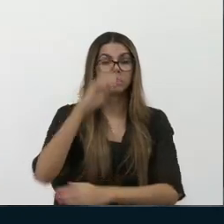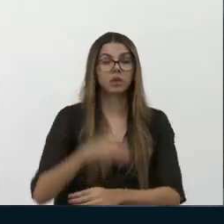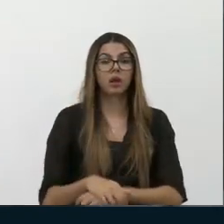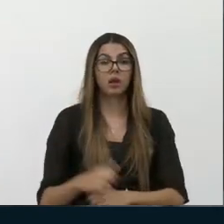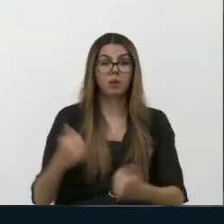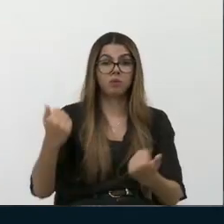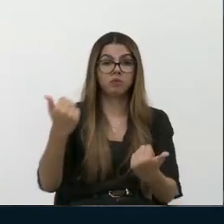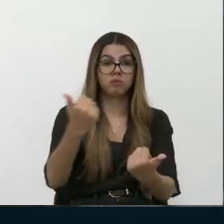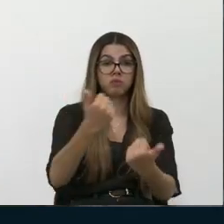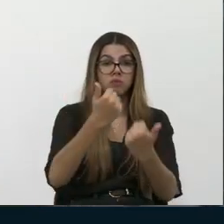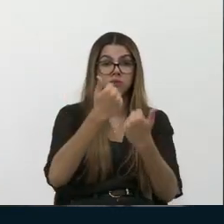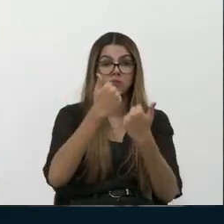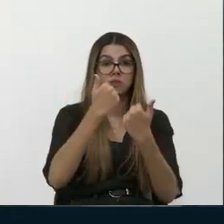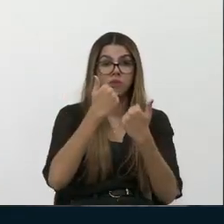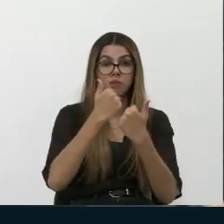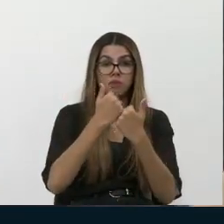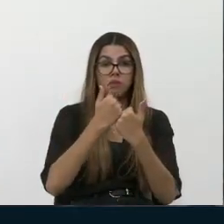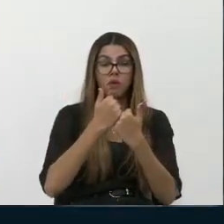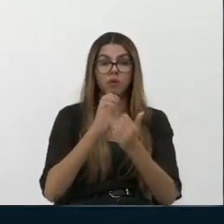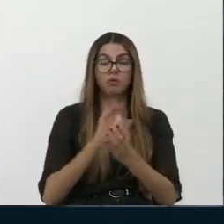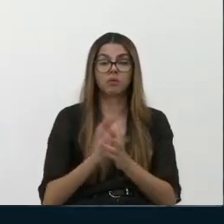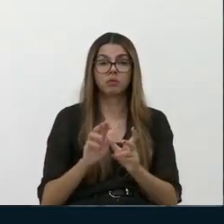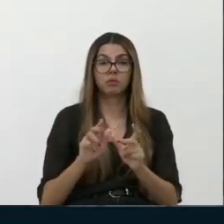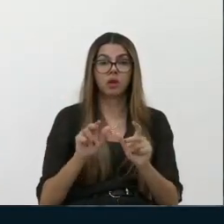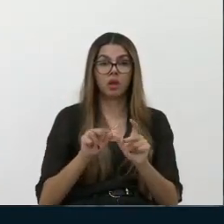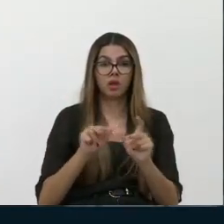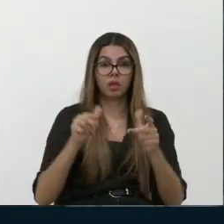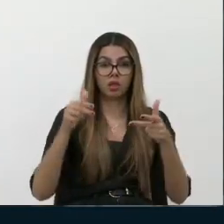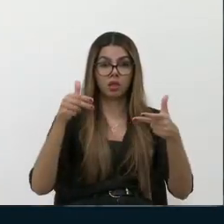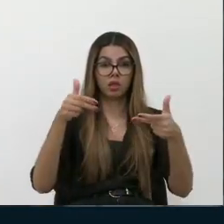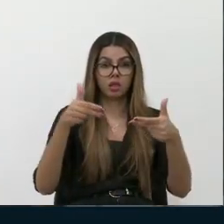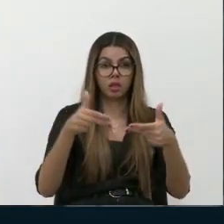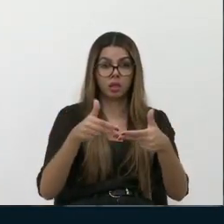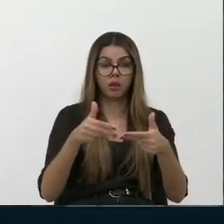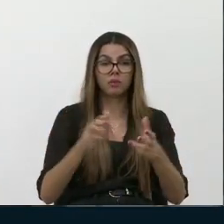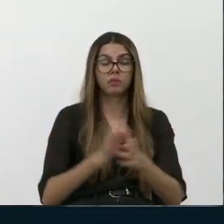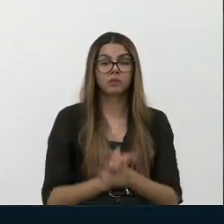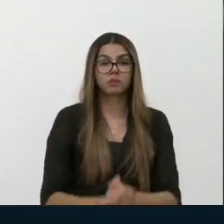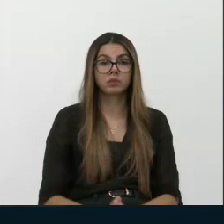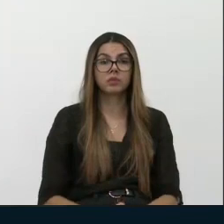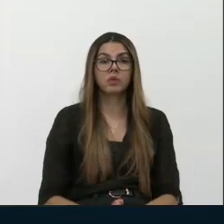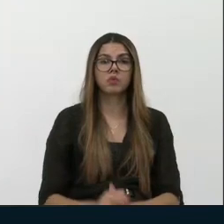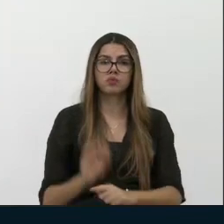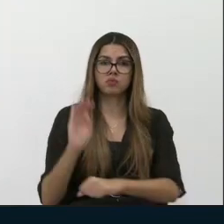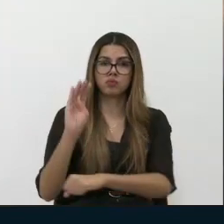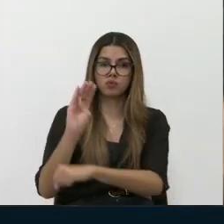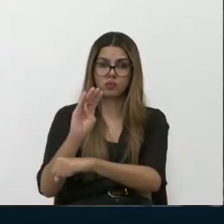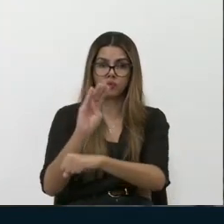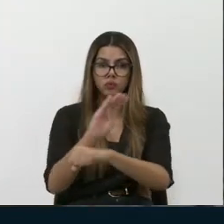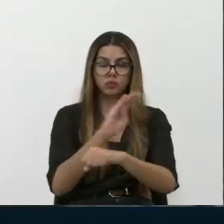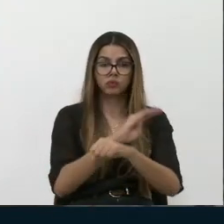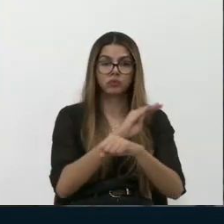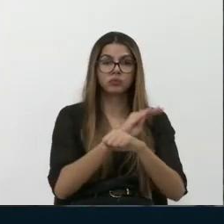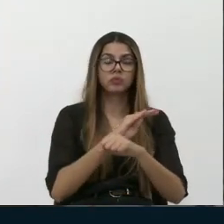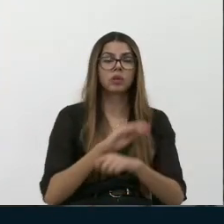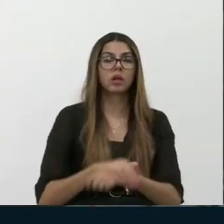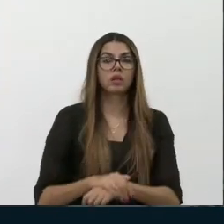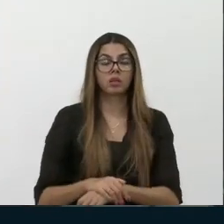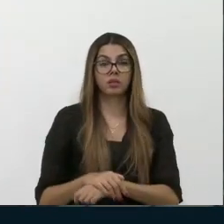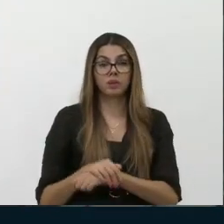do Sindicato dos Servidores da Câmara Municipal de Guarulhos, que está mobilizando os trabalhadores do Legislativo